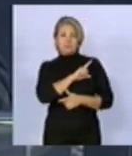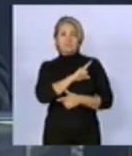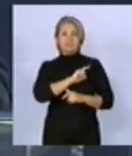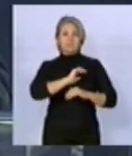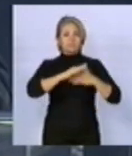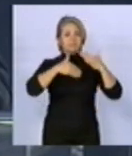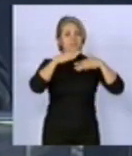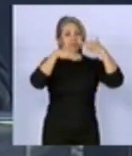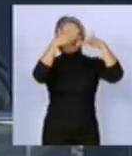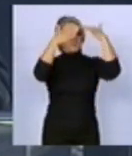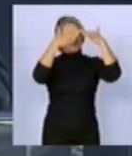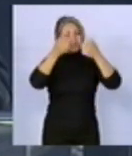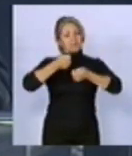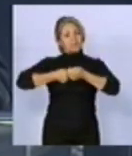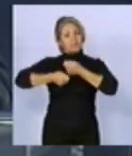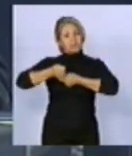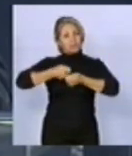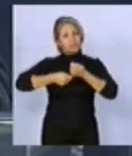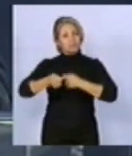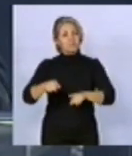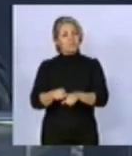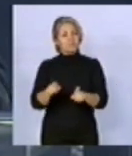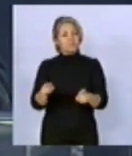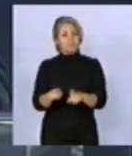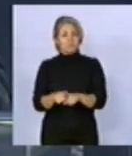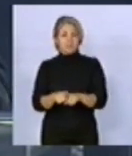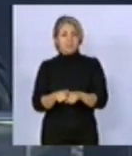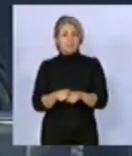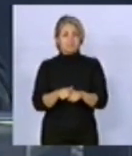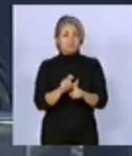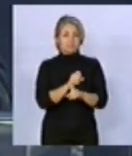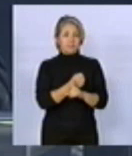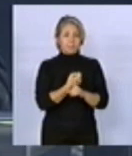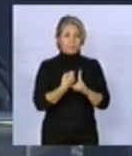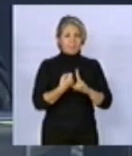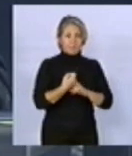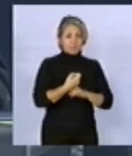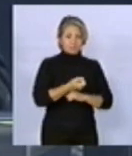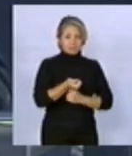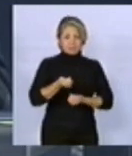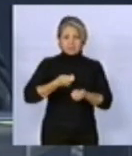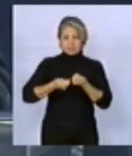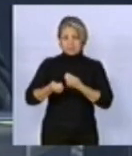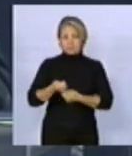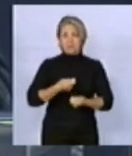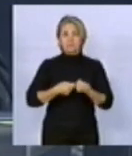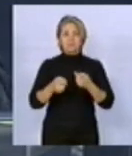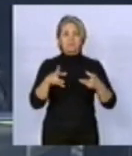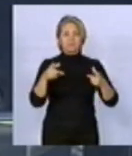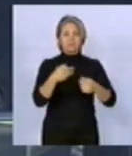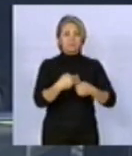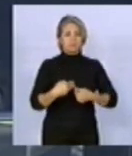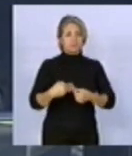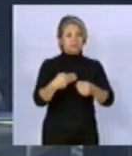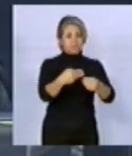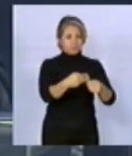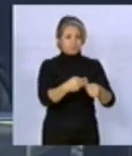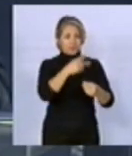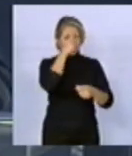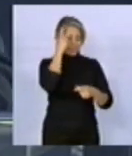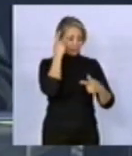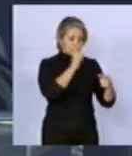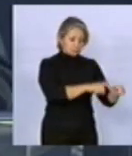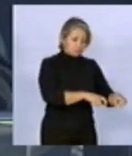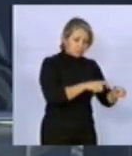desenvolvimento da economia e do sócio e do aspecto sócio econômico dos municípios o produtor rural